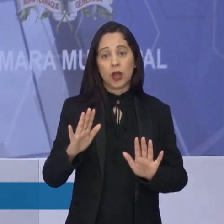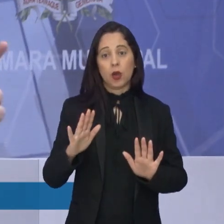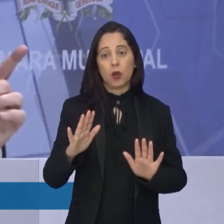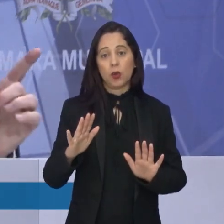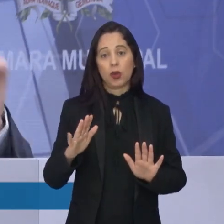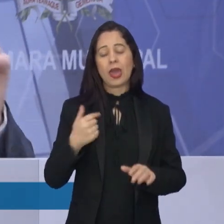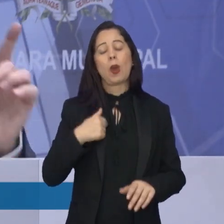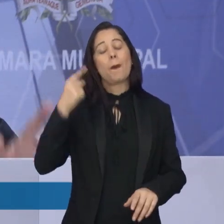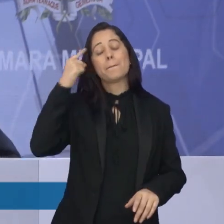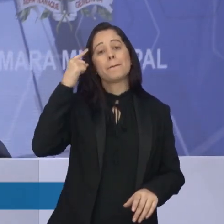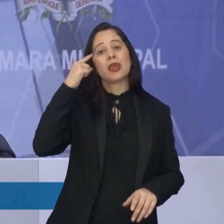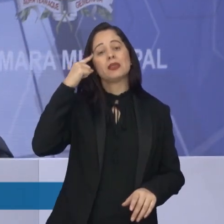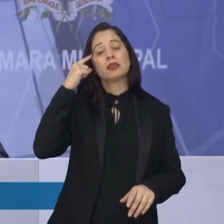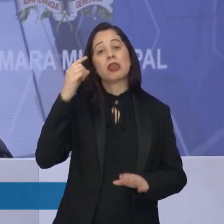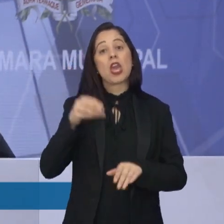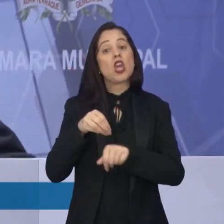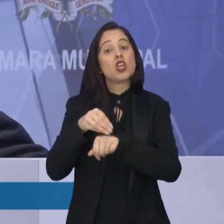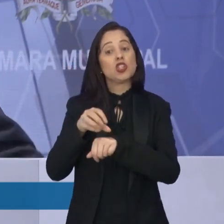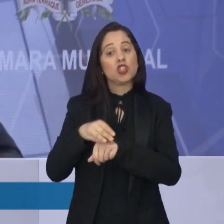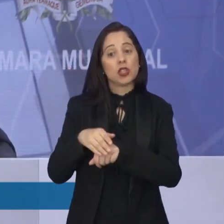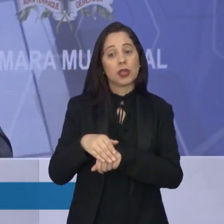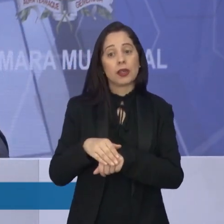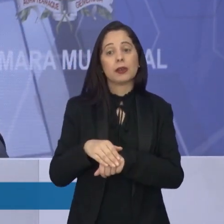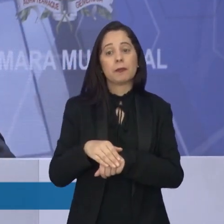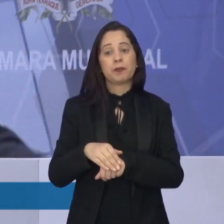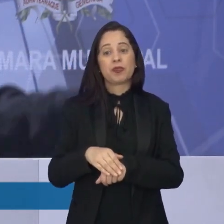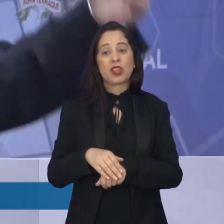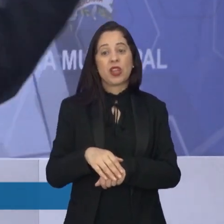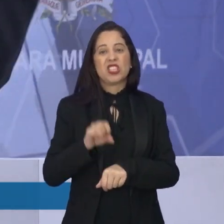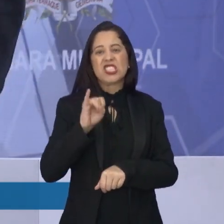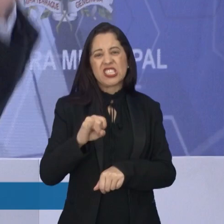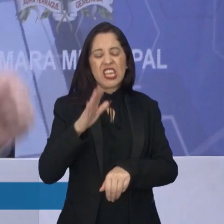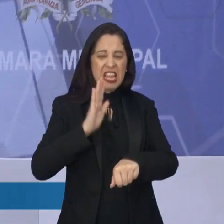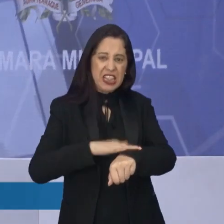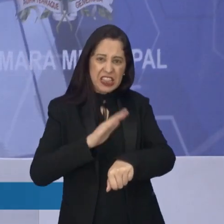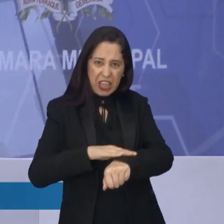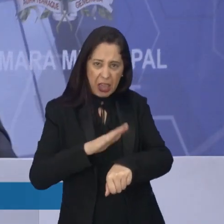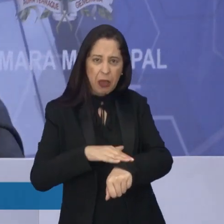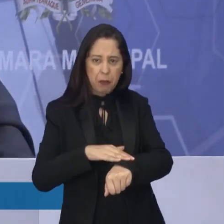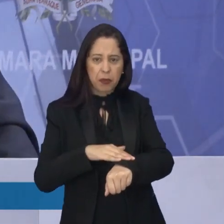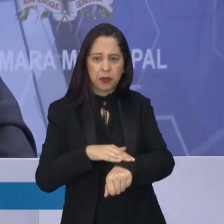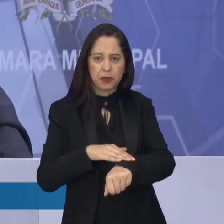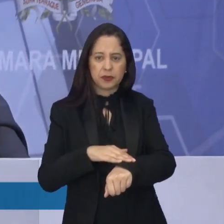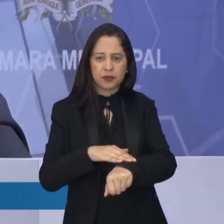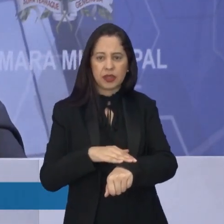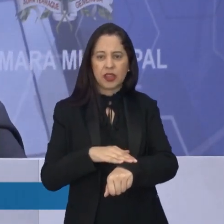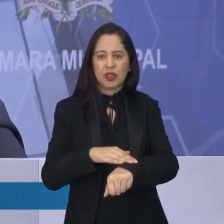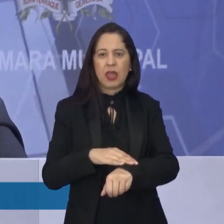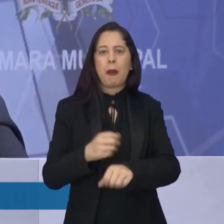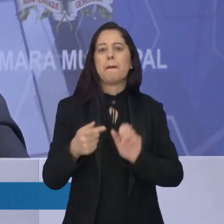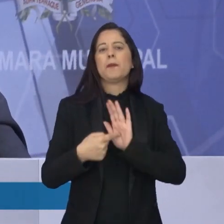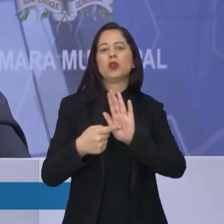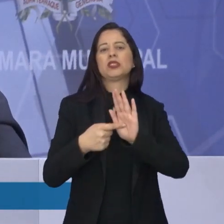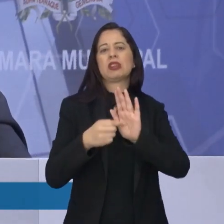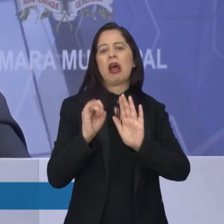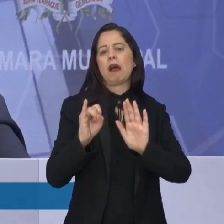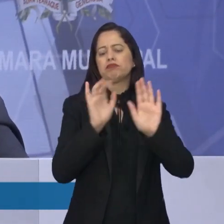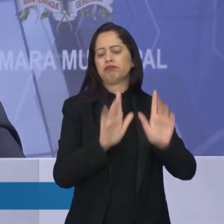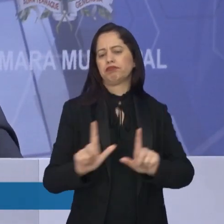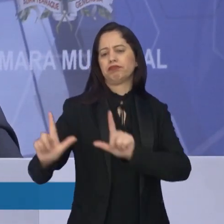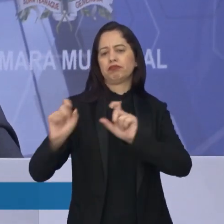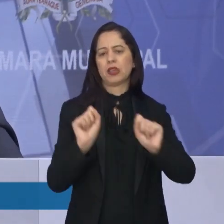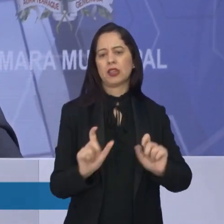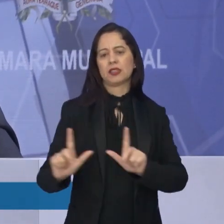até porque tem uma outra coisa que eu quero dizer a vocês, que se eu tivesse tempo, pudesse usar slides, eu podia demonstrar tal qual